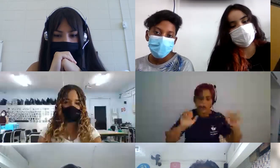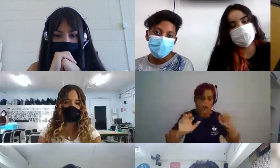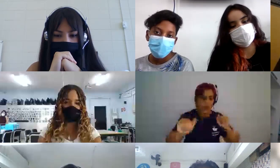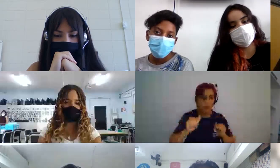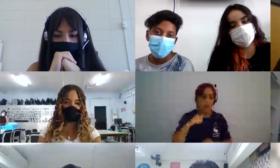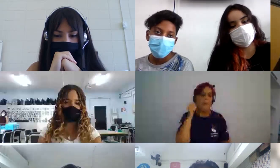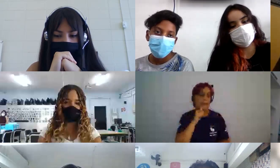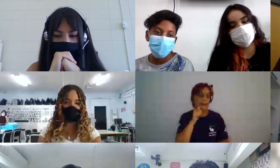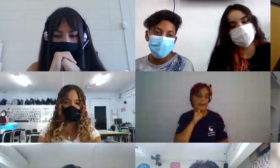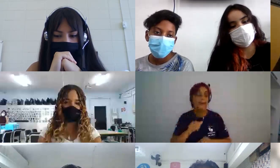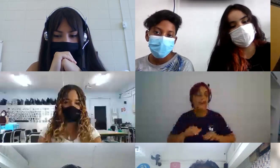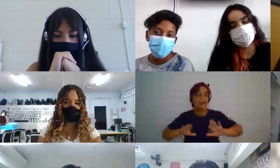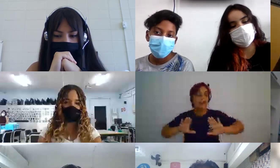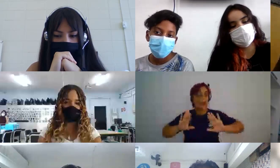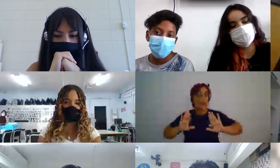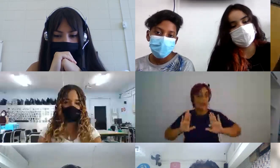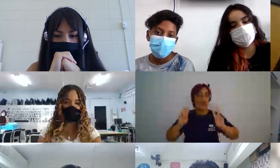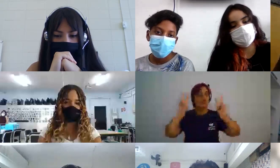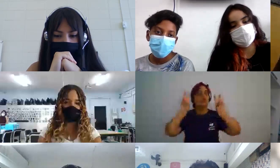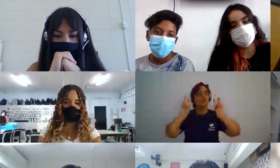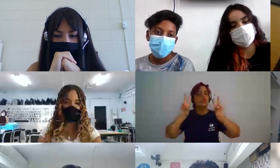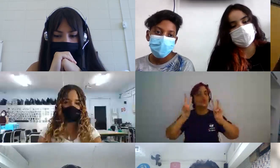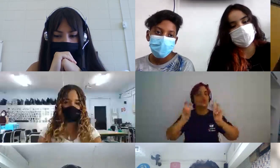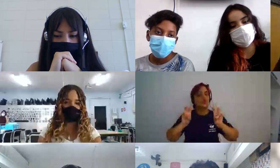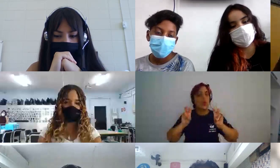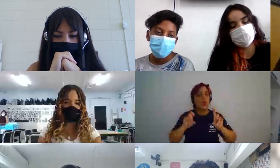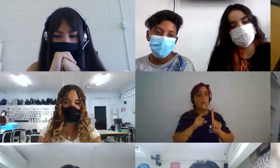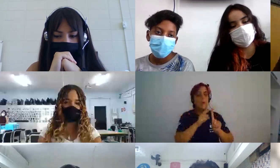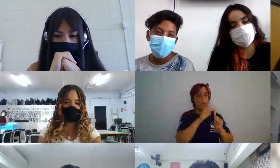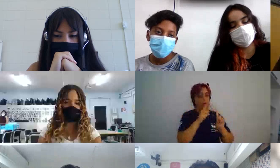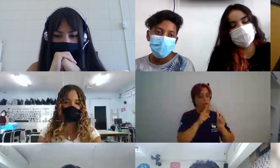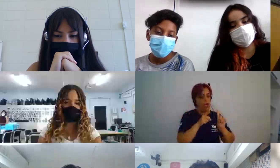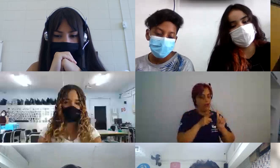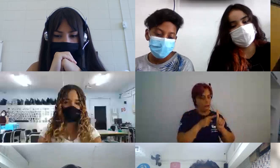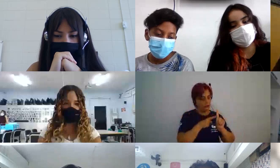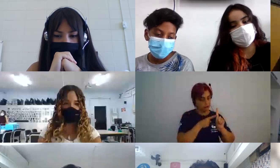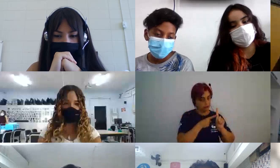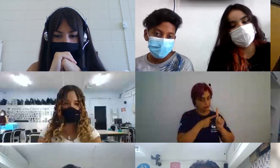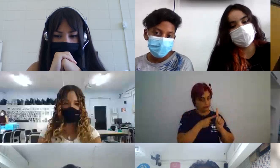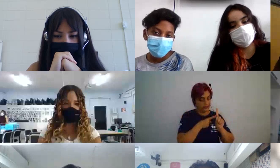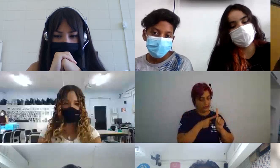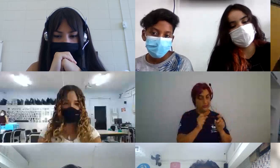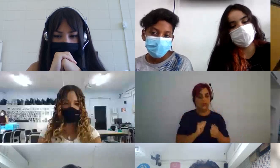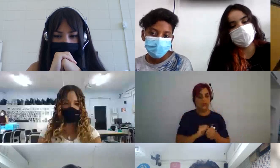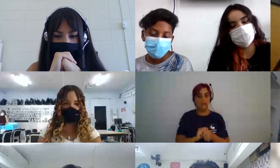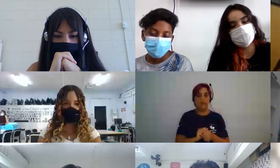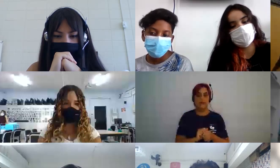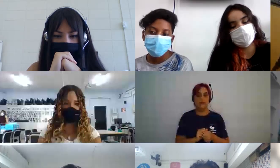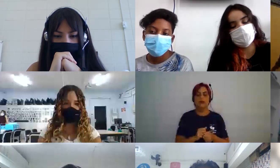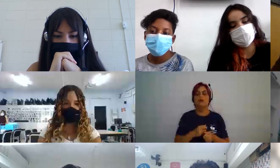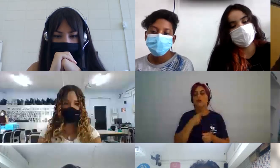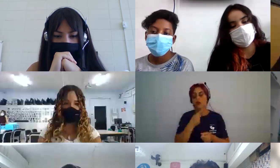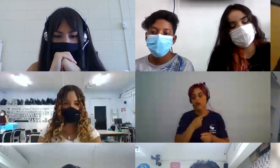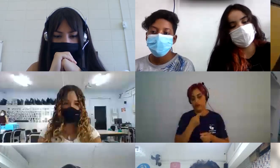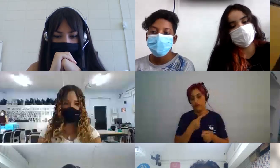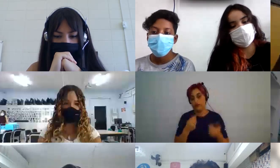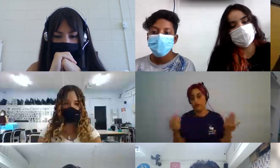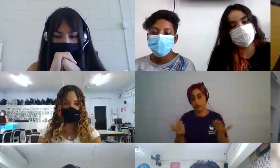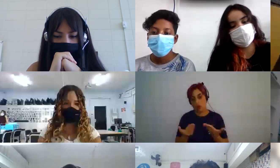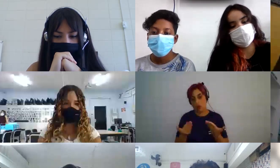na apresentação sobre gravidez, que é essa que nós vamos fazer com vocês, e falar com